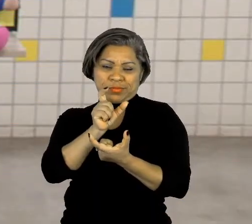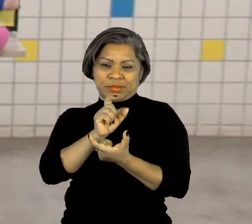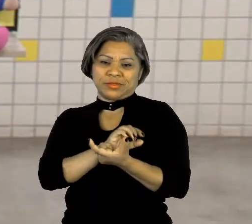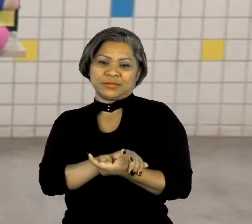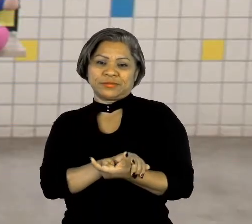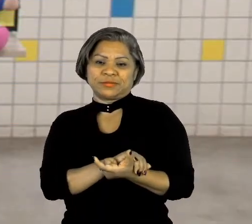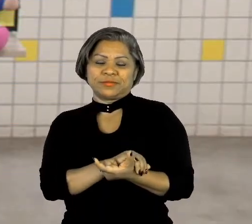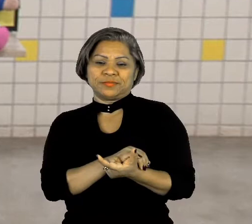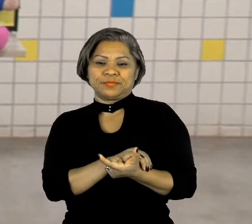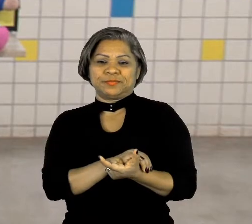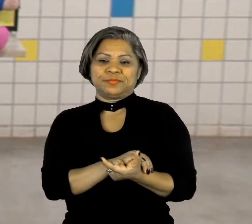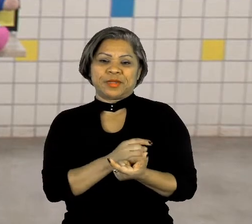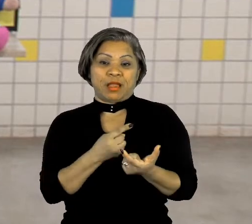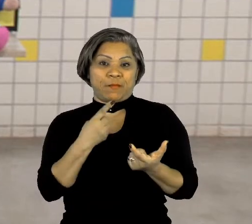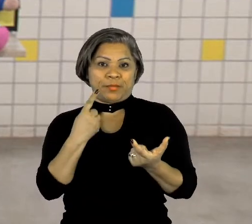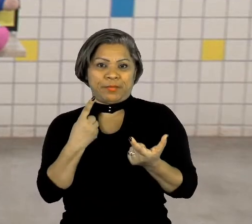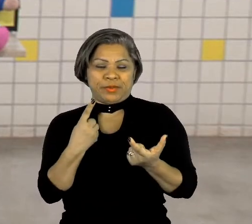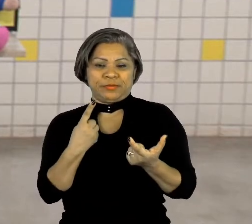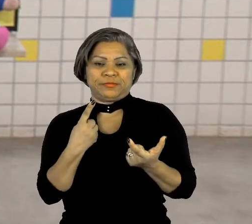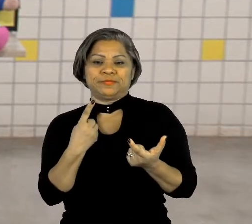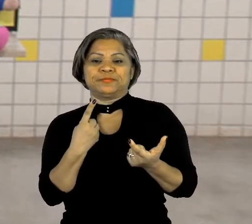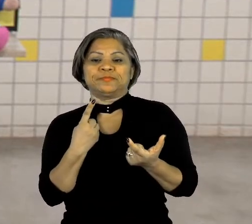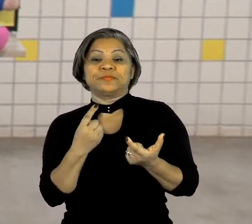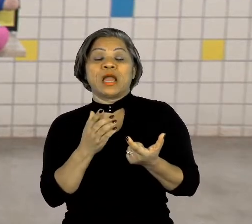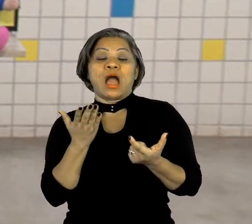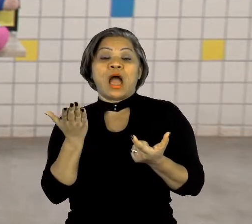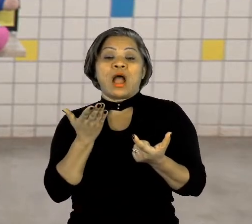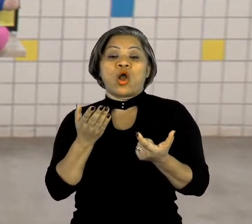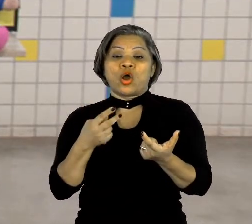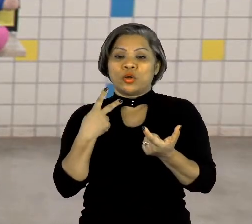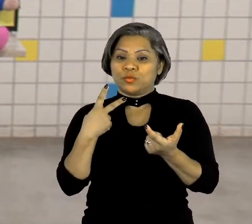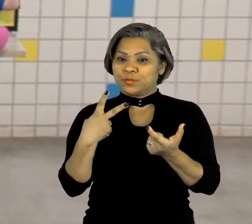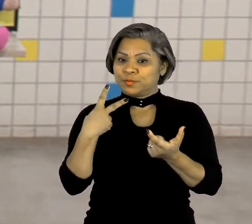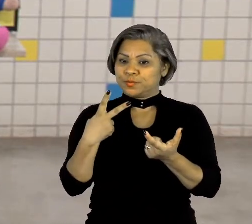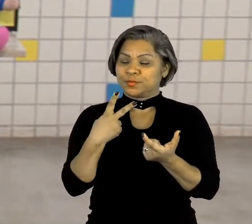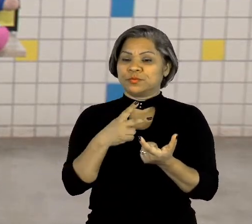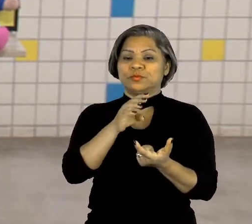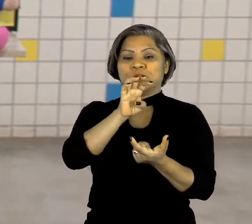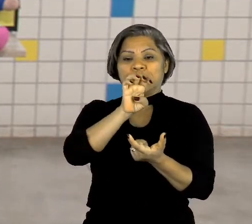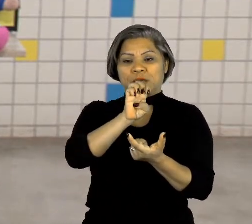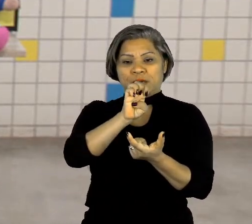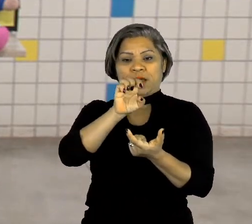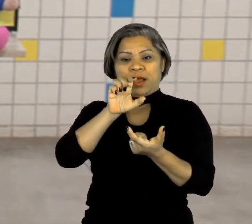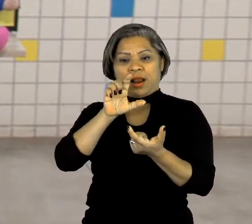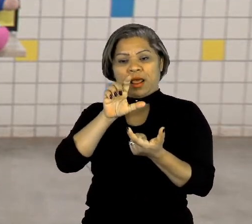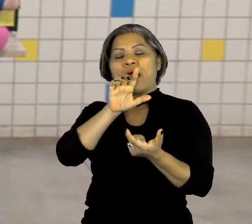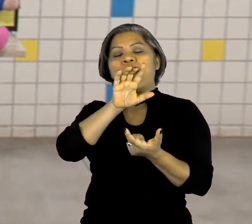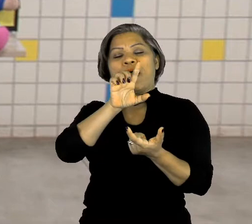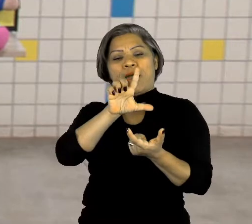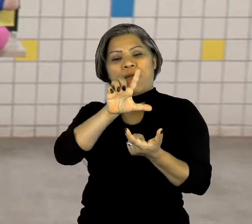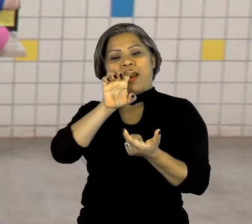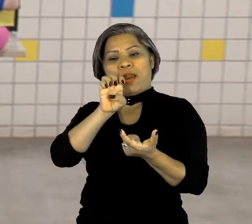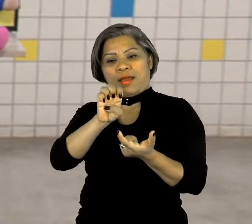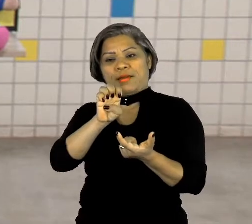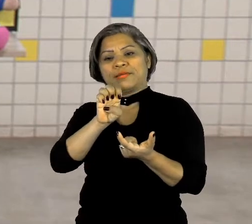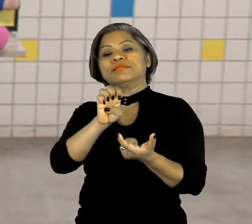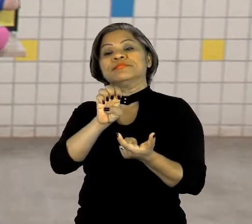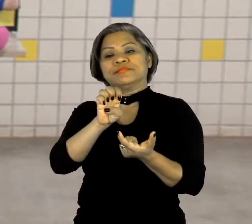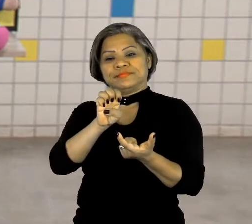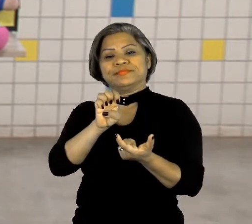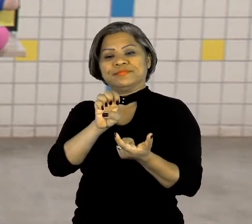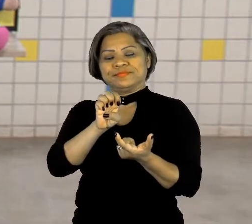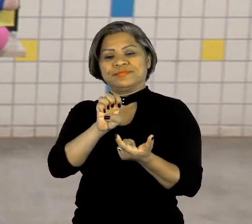no segundo pedacinho. Certo? É o lé, ó. O L e o